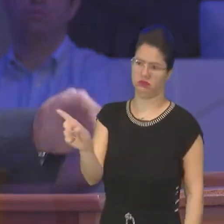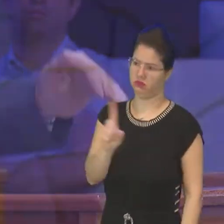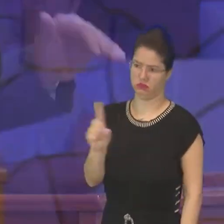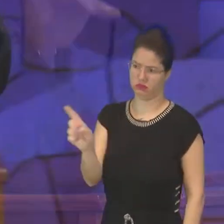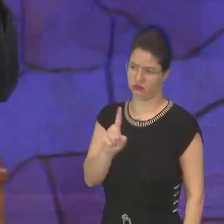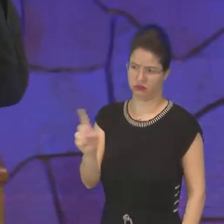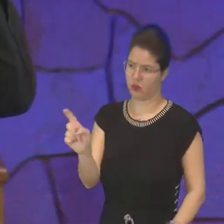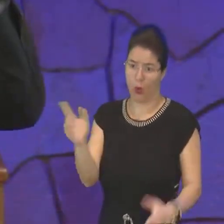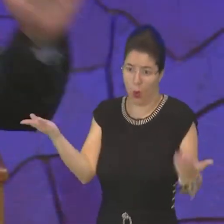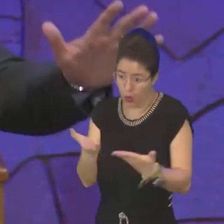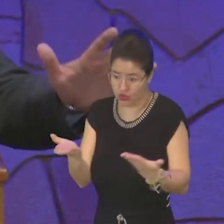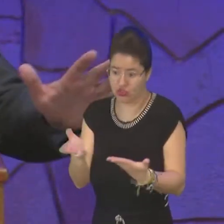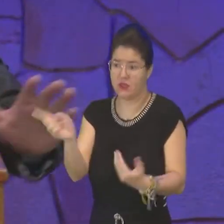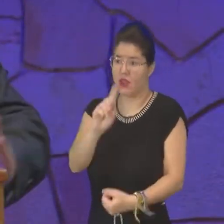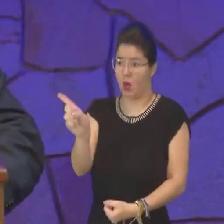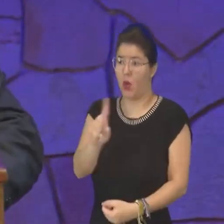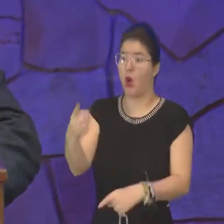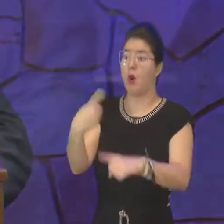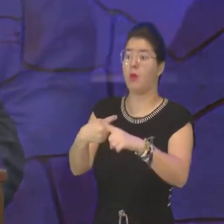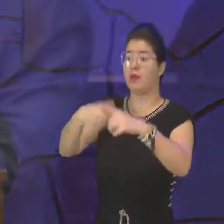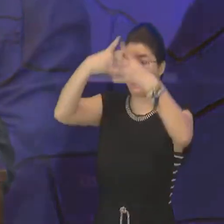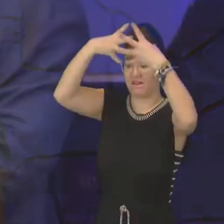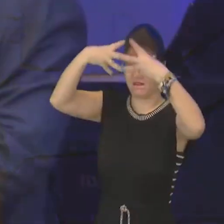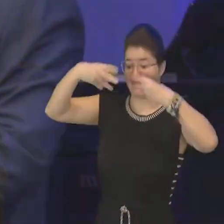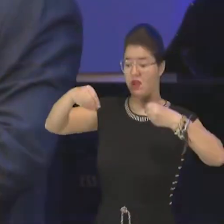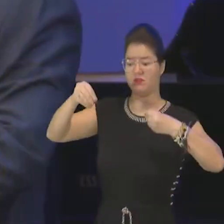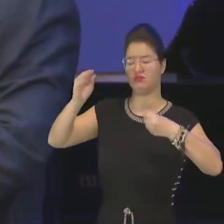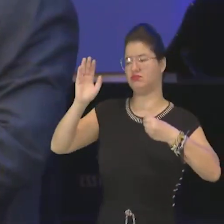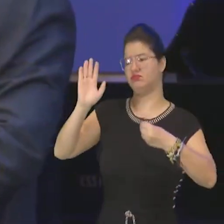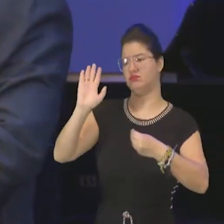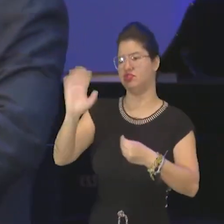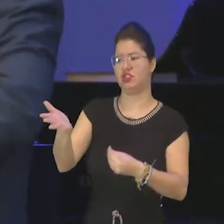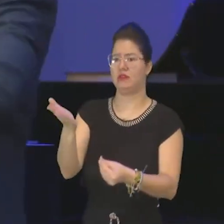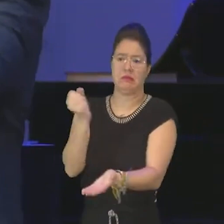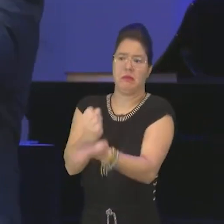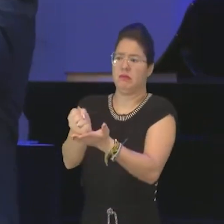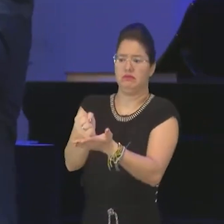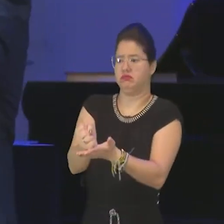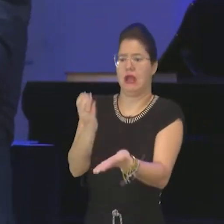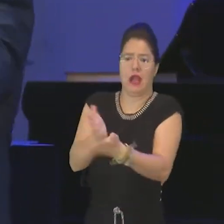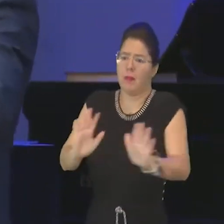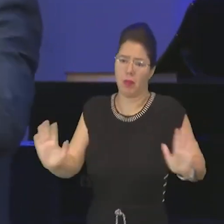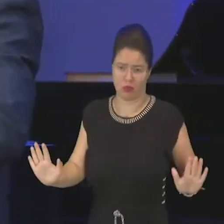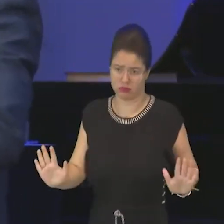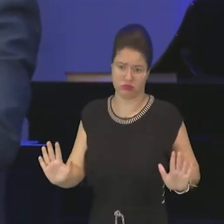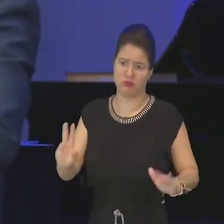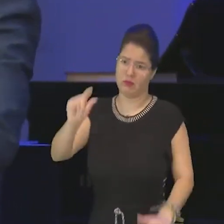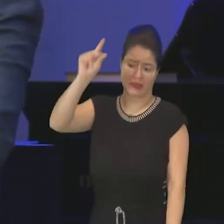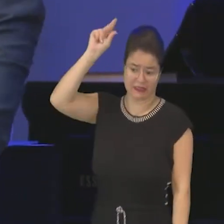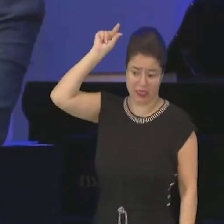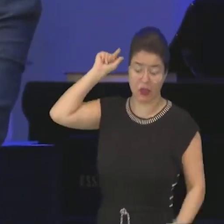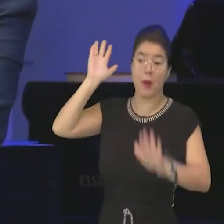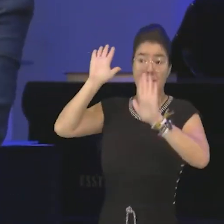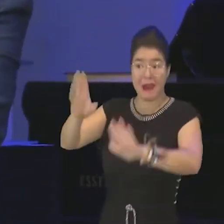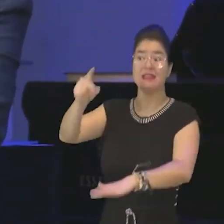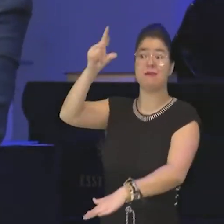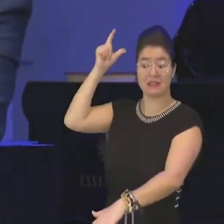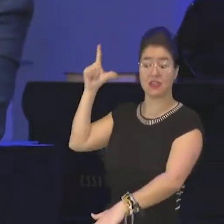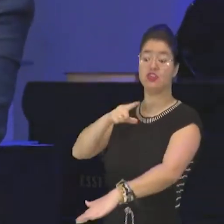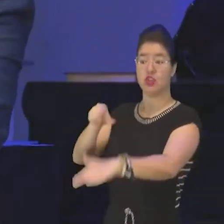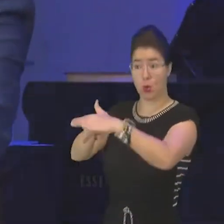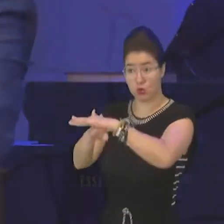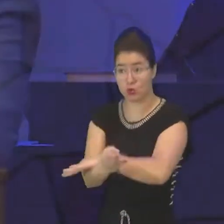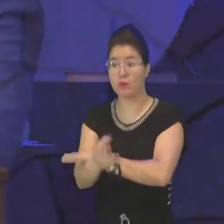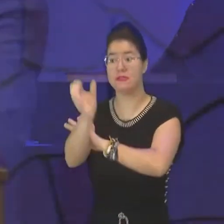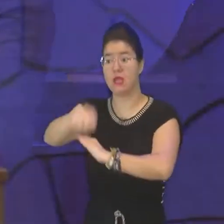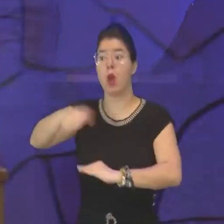o véu já foi abolido com Cristo na cruz. É uma outra questão. Mas Paulo orienta, e aí